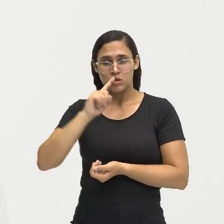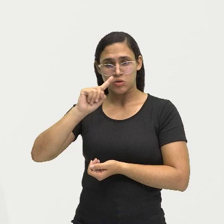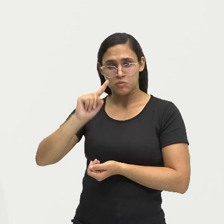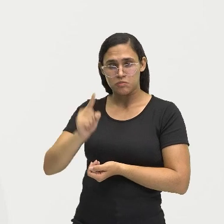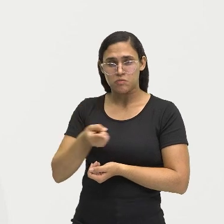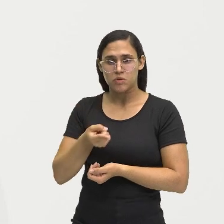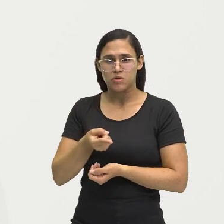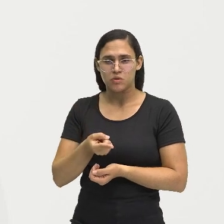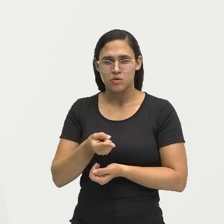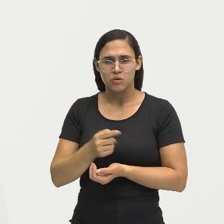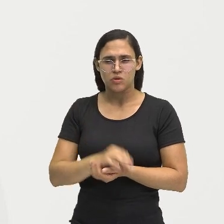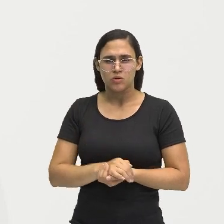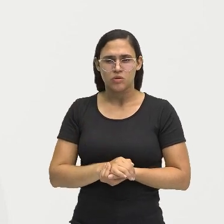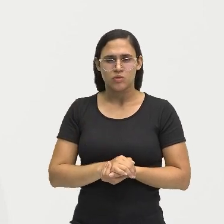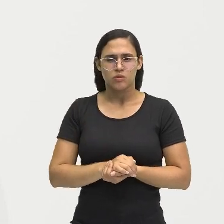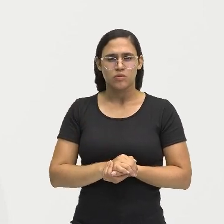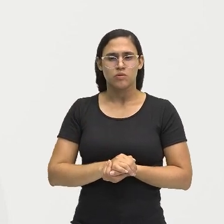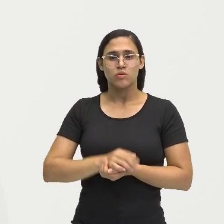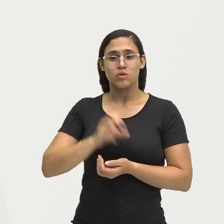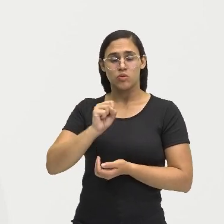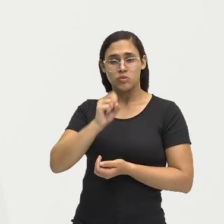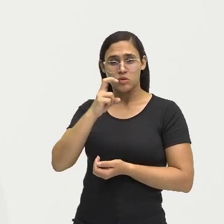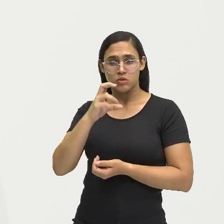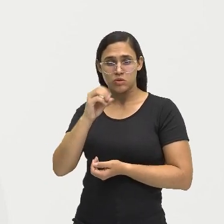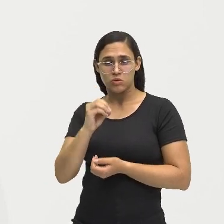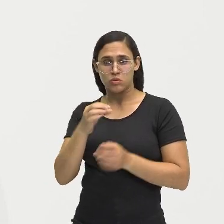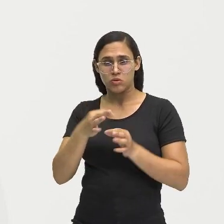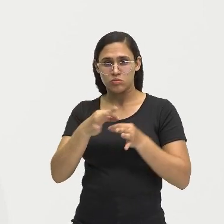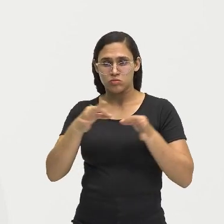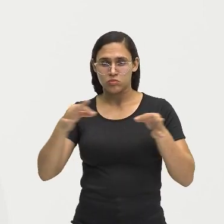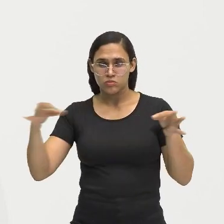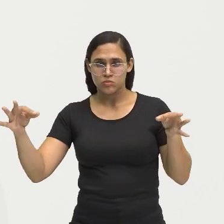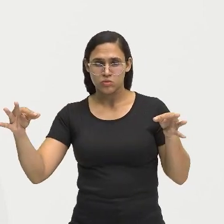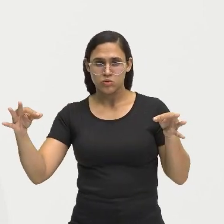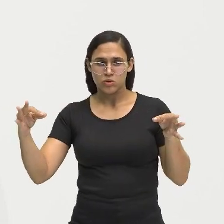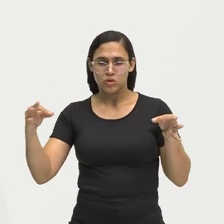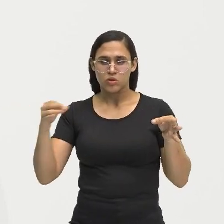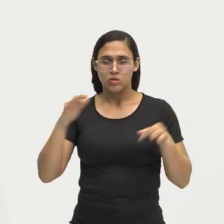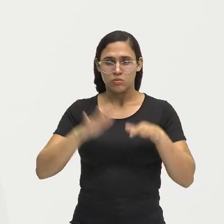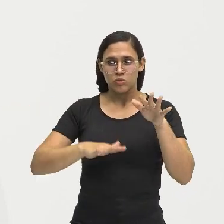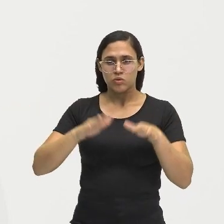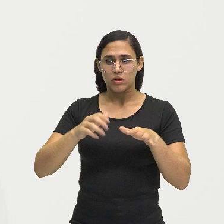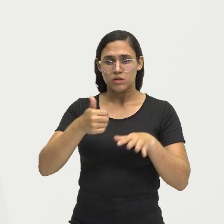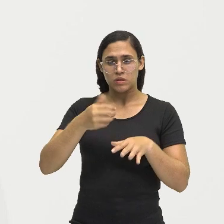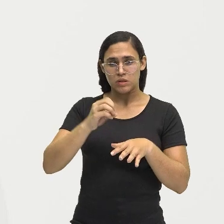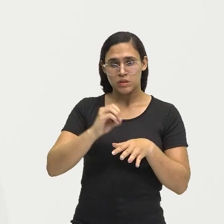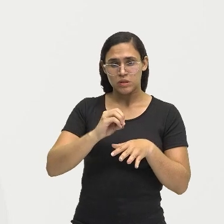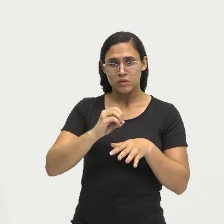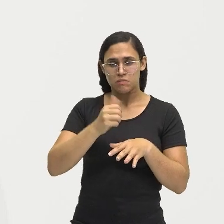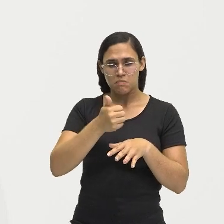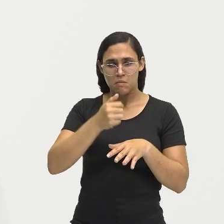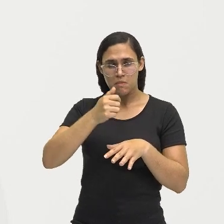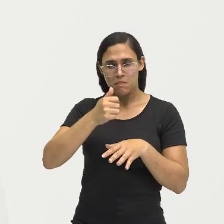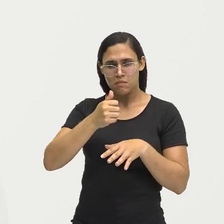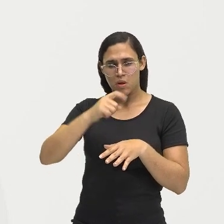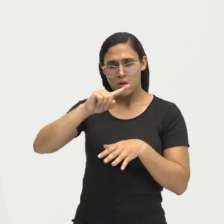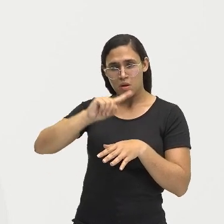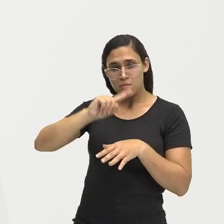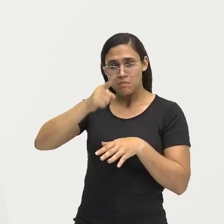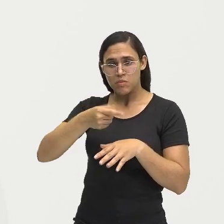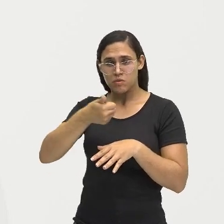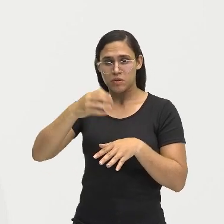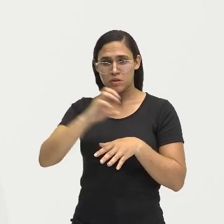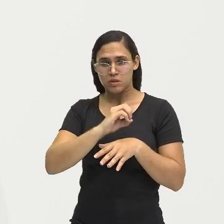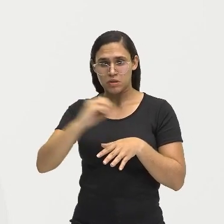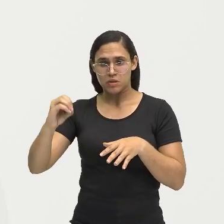6.850 quilômetros quadrados, né? E vai contar com mais de 1.100 afluentes, né? Então, por isso também que o Rio